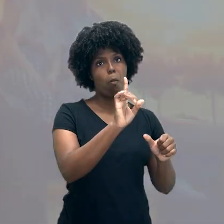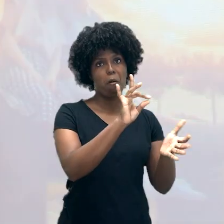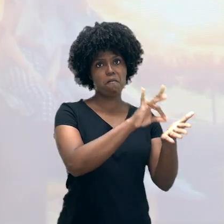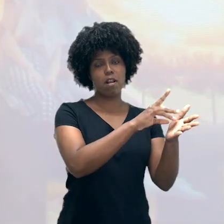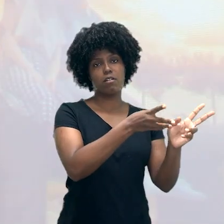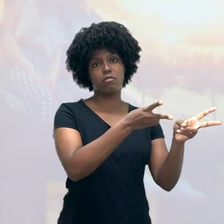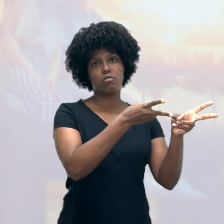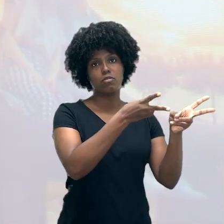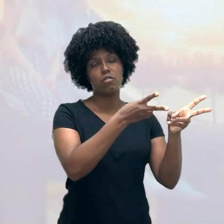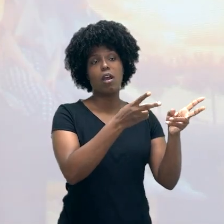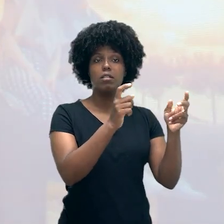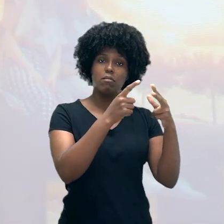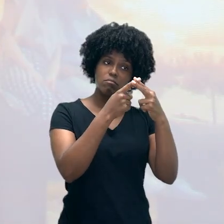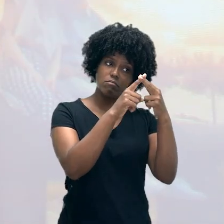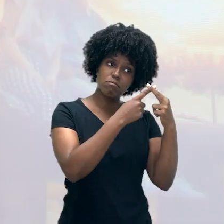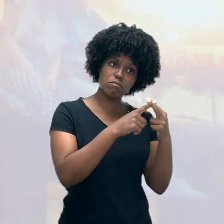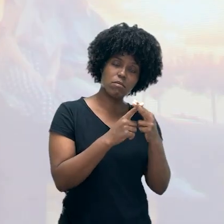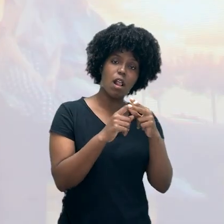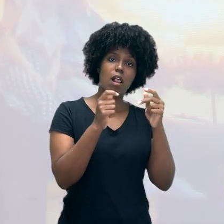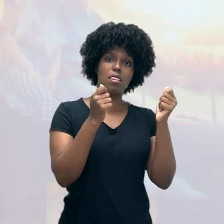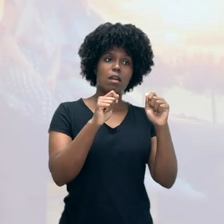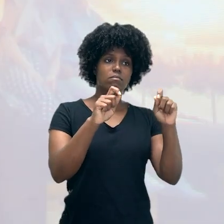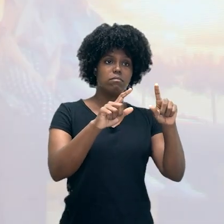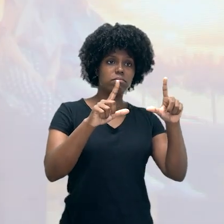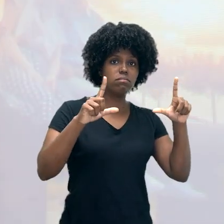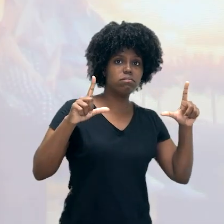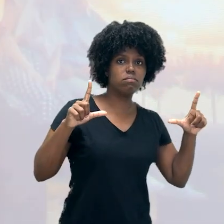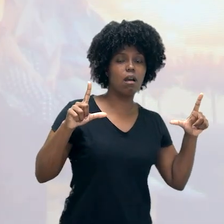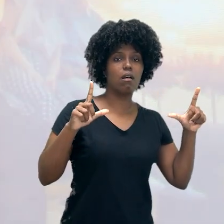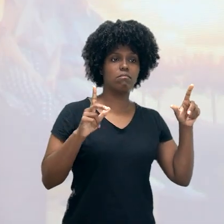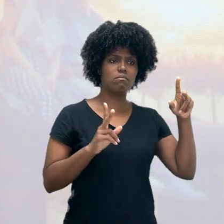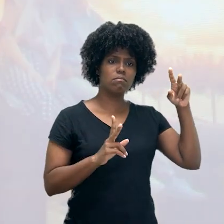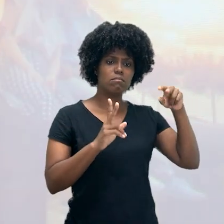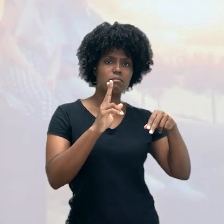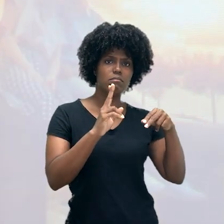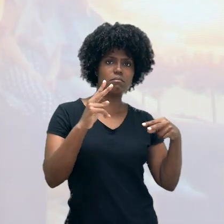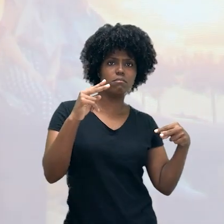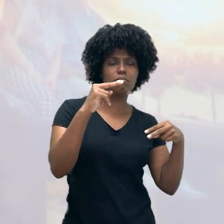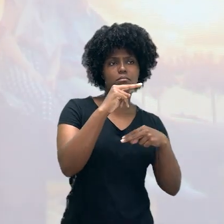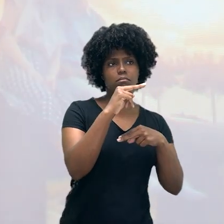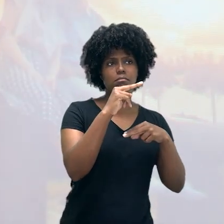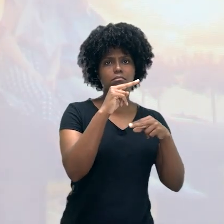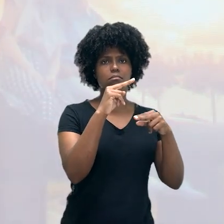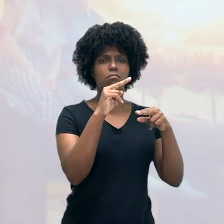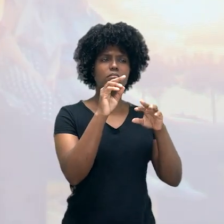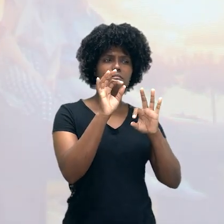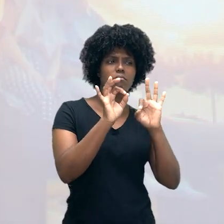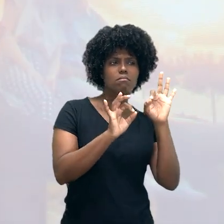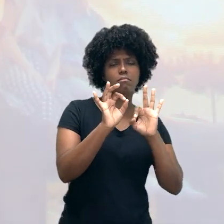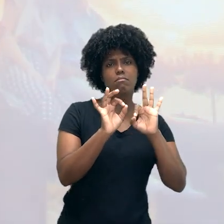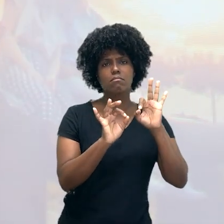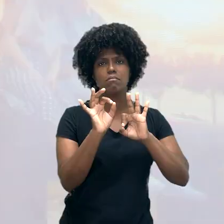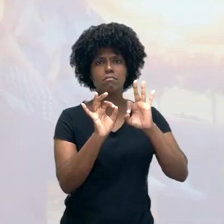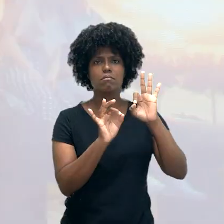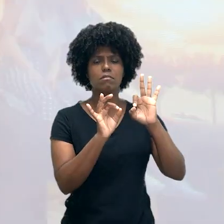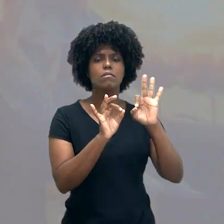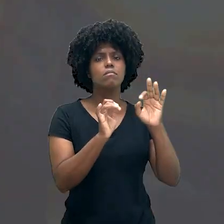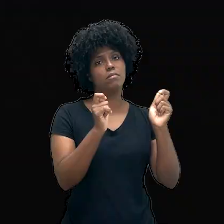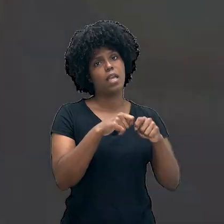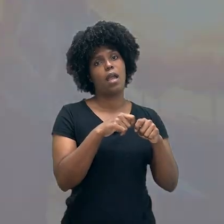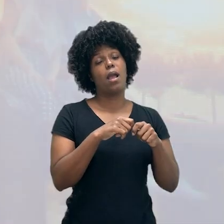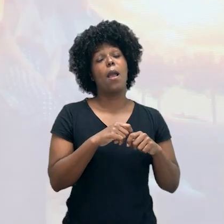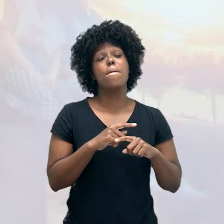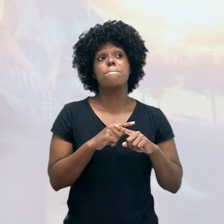E aí você vai e faz isso na edição. Você pode cortar, pode aproximar, né? Você pode ajeitar esse